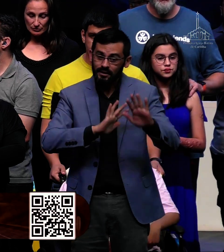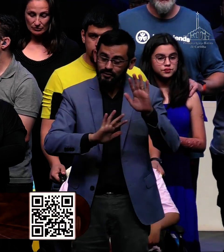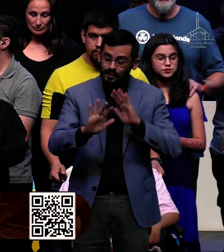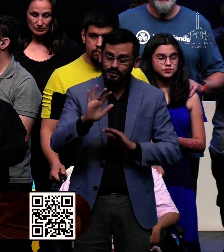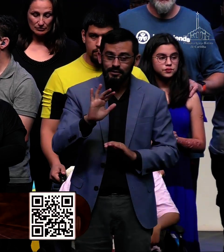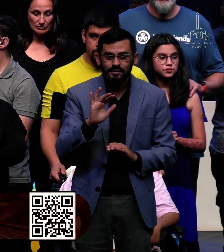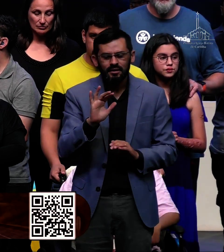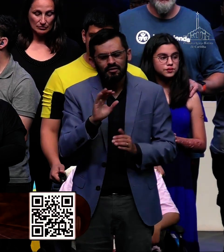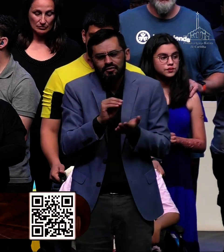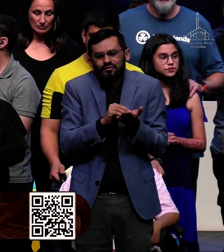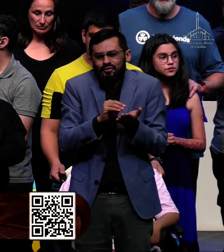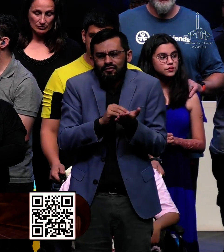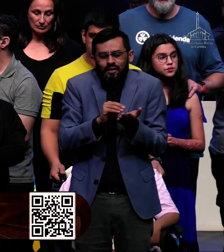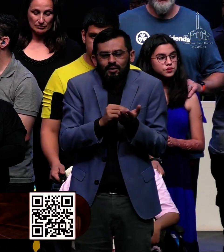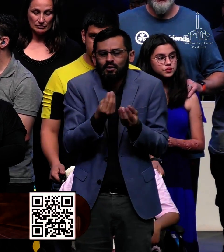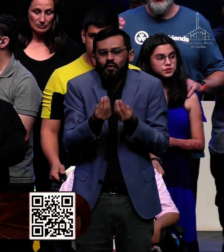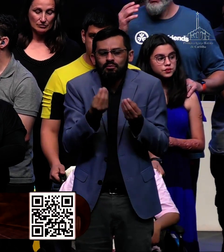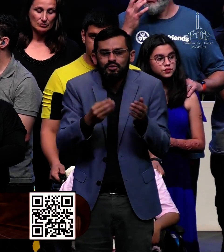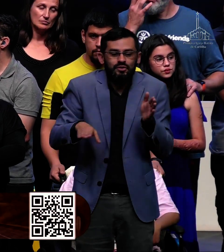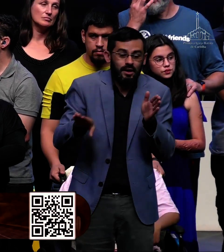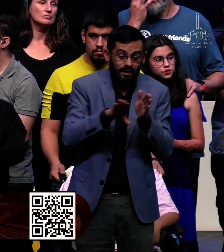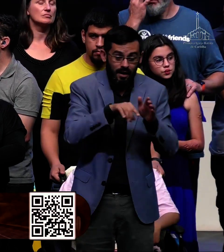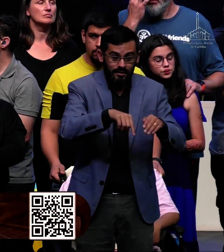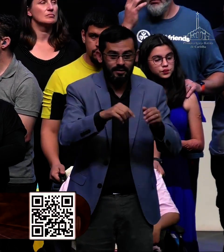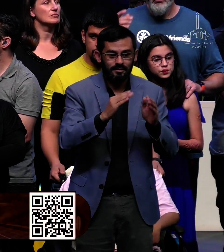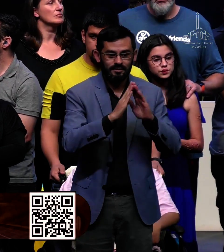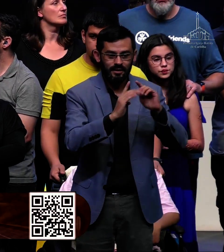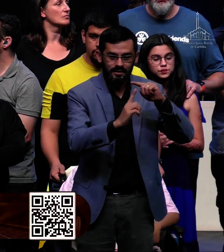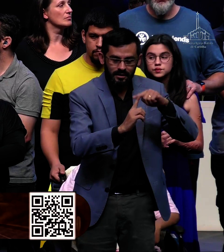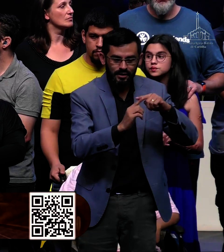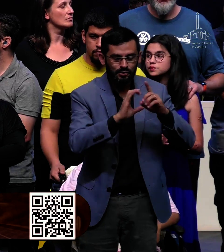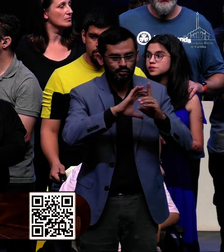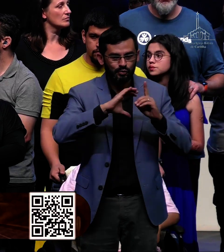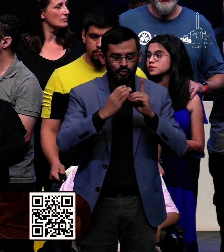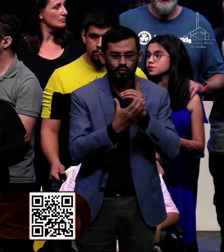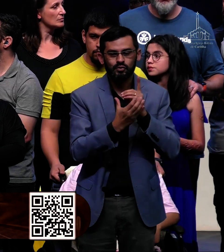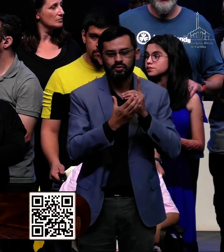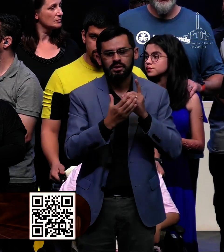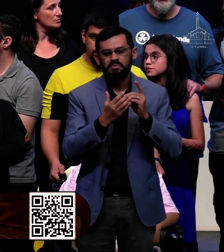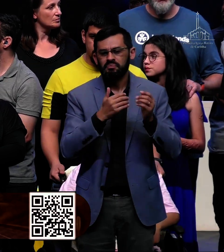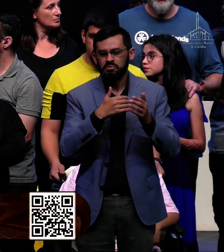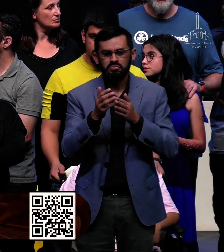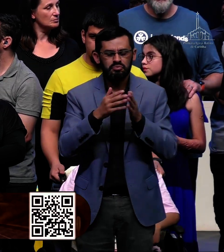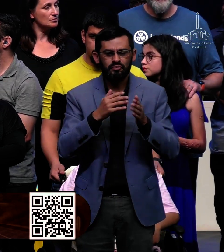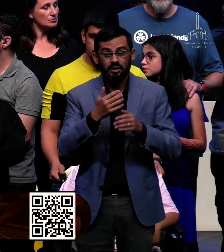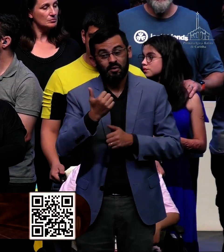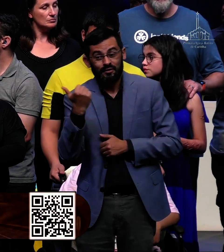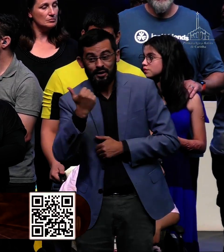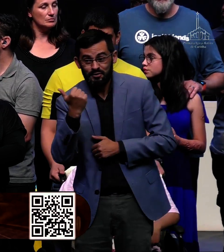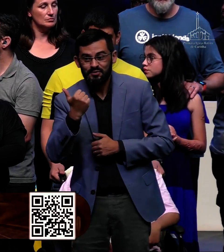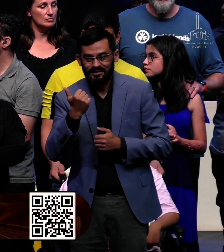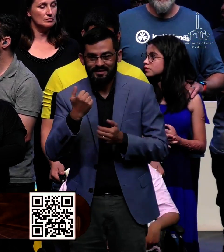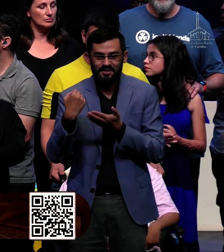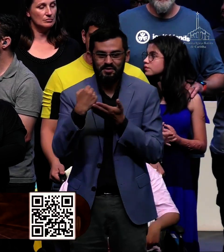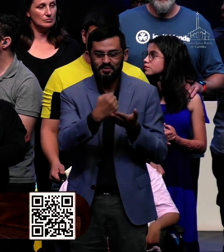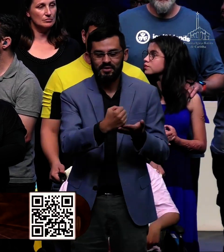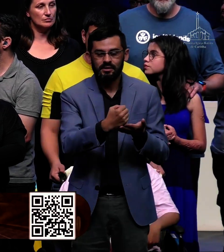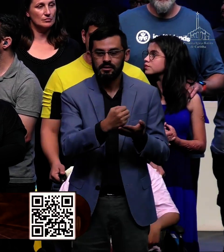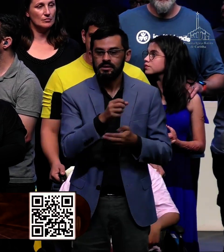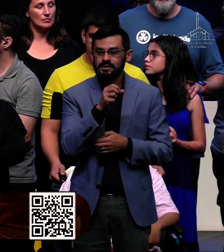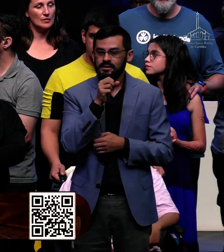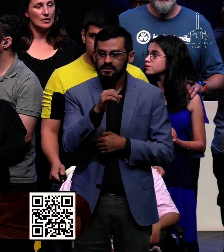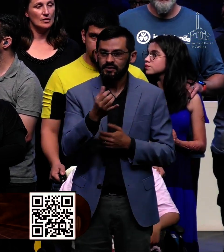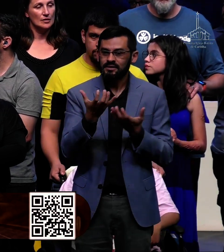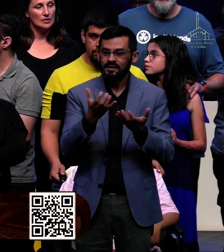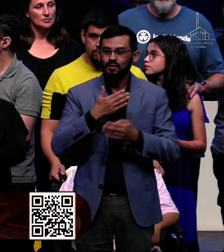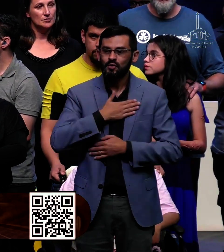tantos recursos ou tenha muita dificuldade para chegar à igreja nos nossos cultos. Seja um caroneiro solidário ali. Se você gosta